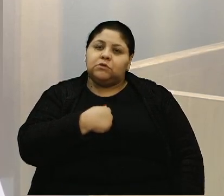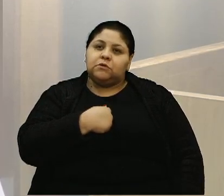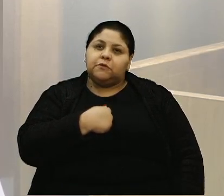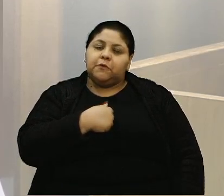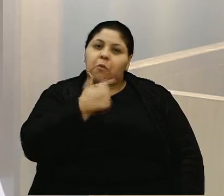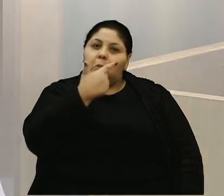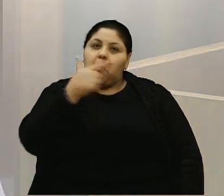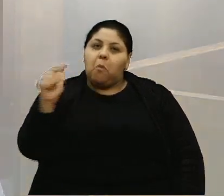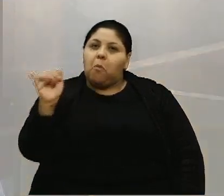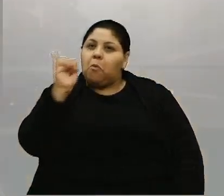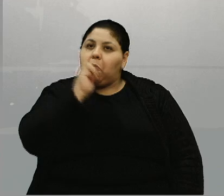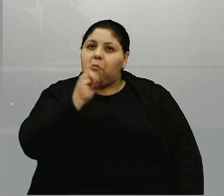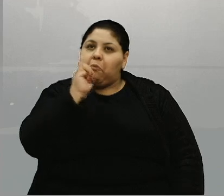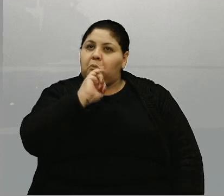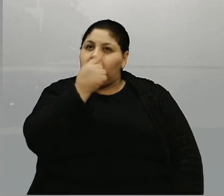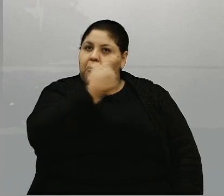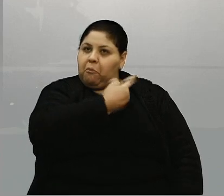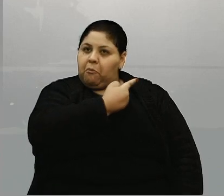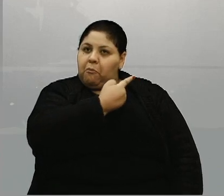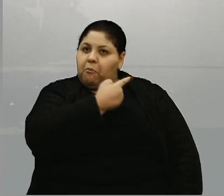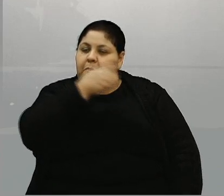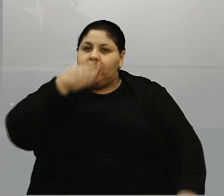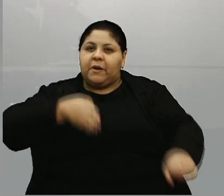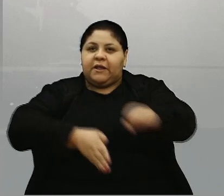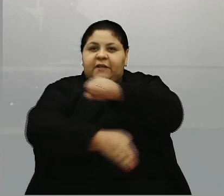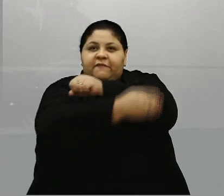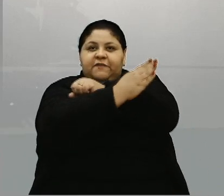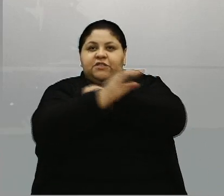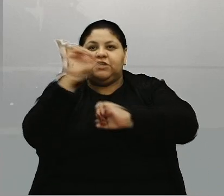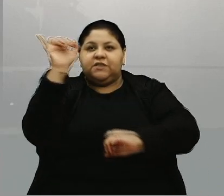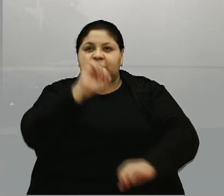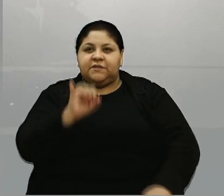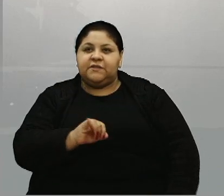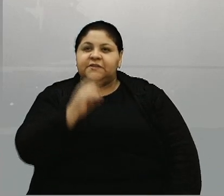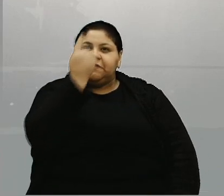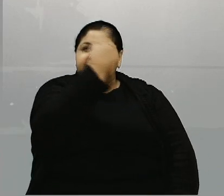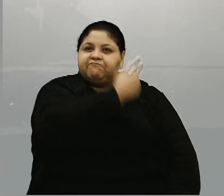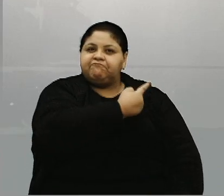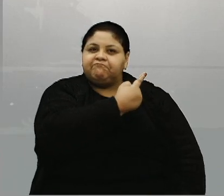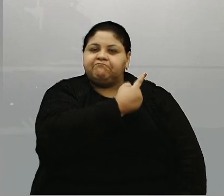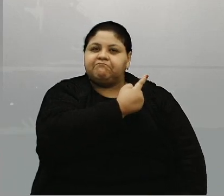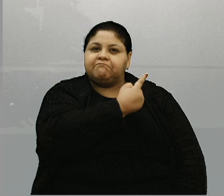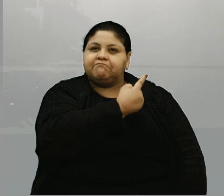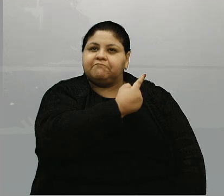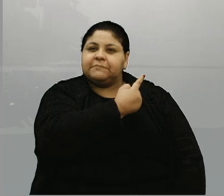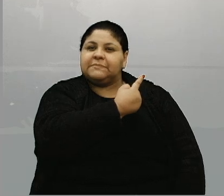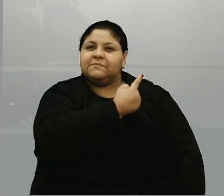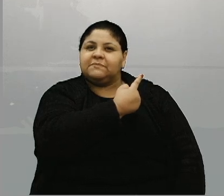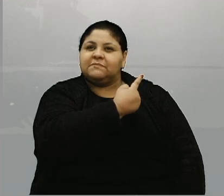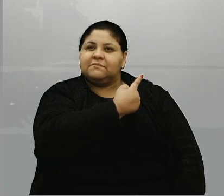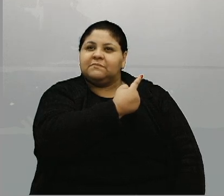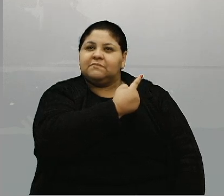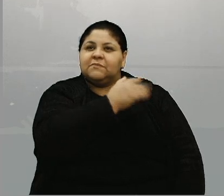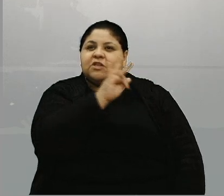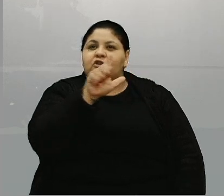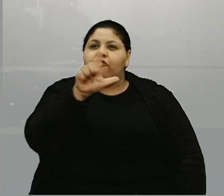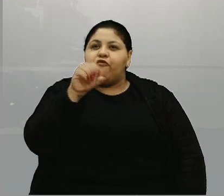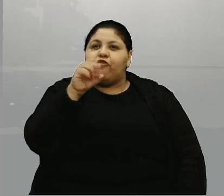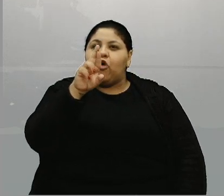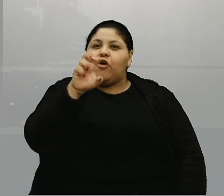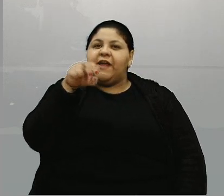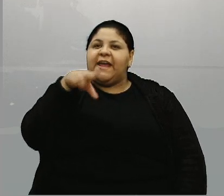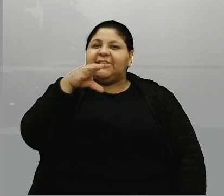fantástico para quem já foi para a Itália. Em Florença tem a bisteca fiorentina. né? Em Florença. E a